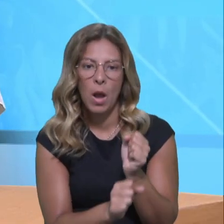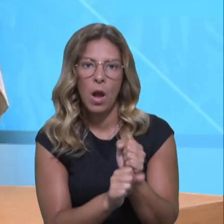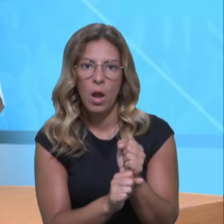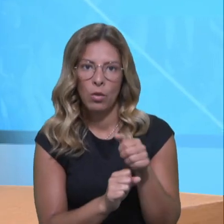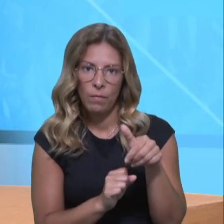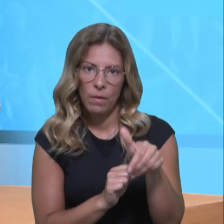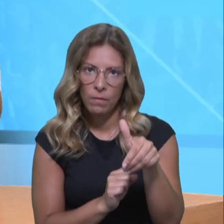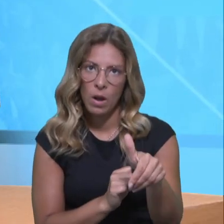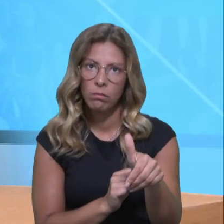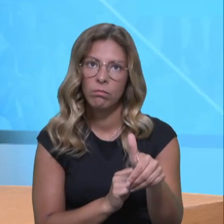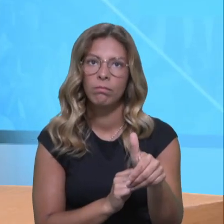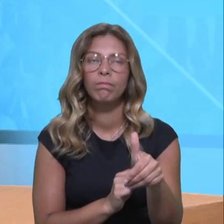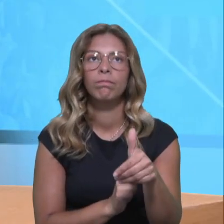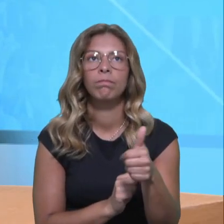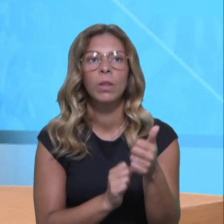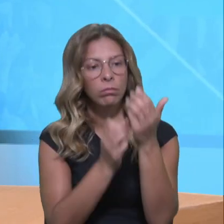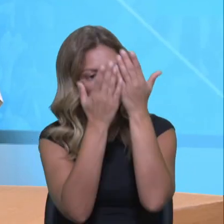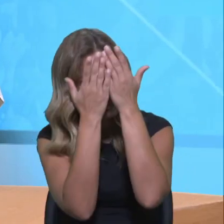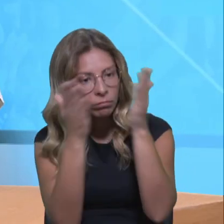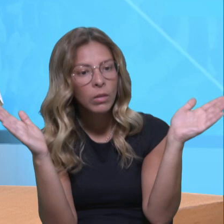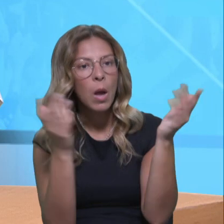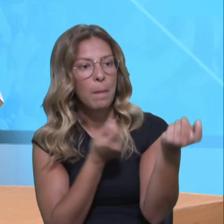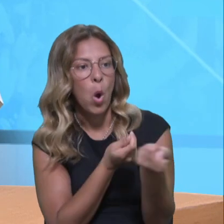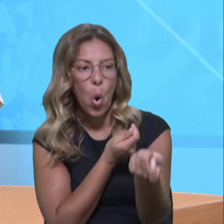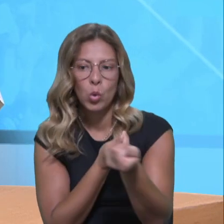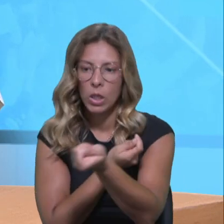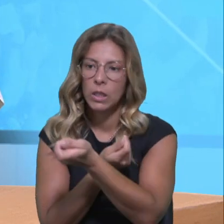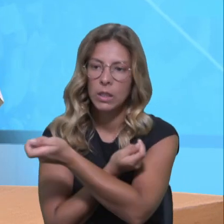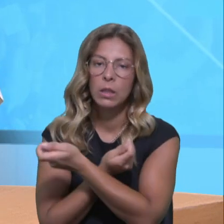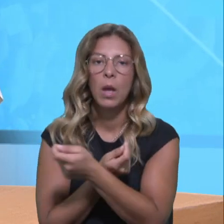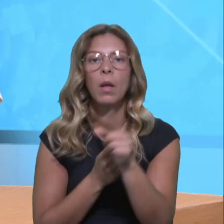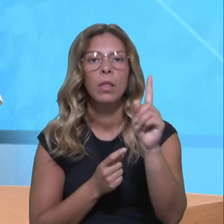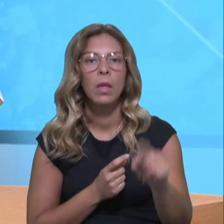isso, neste diálogo, nesta aproximação. E há uma iniciativa que me